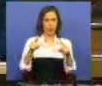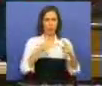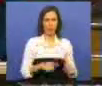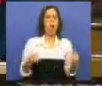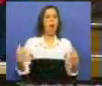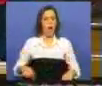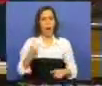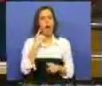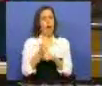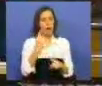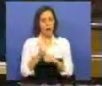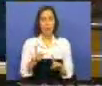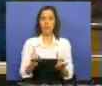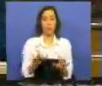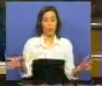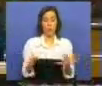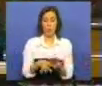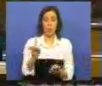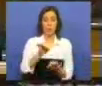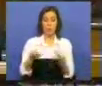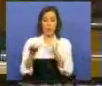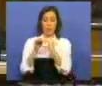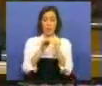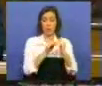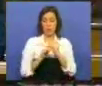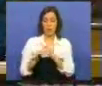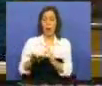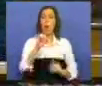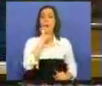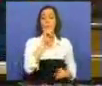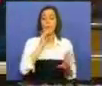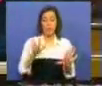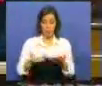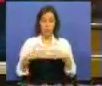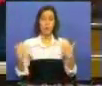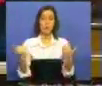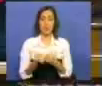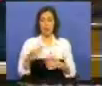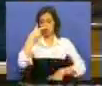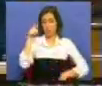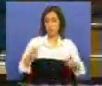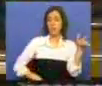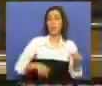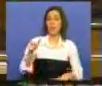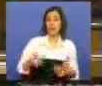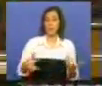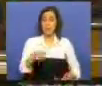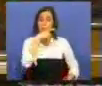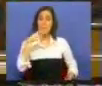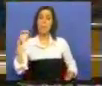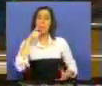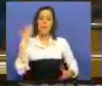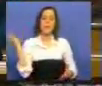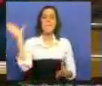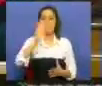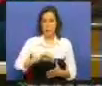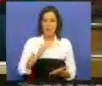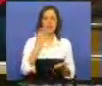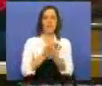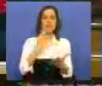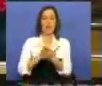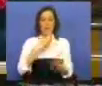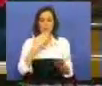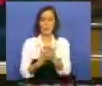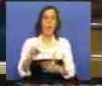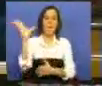ainda existem. Ele não correspondeu a uma igualização das oportunidades sociais dos cidadãos. As promessas de que mais escola